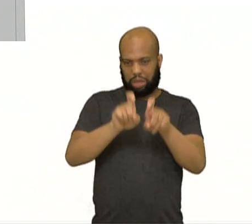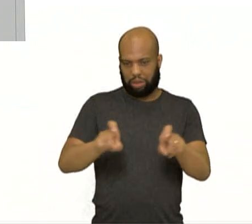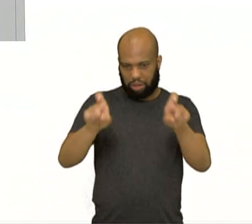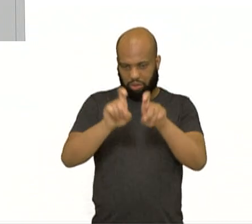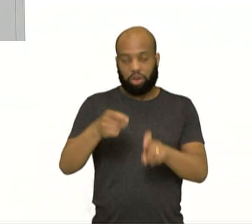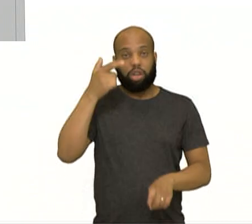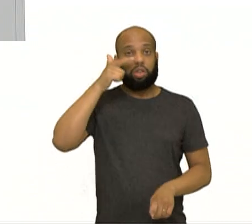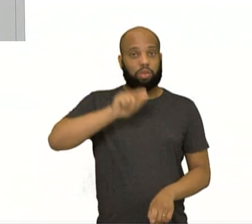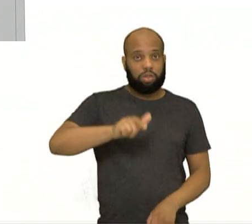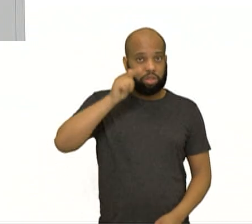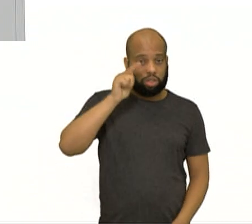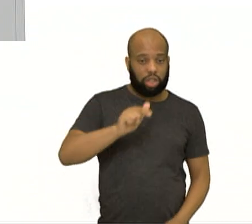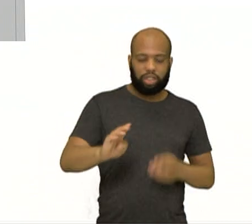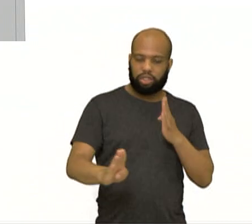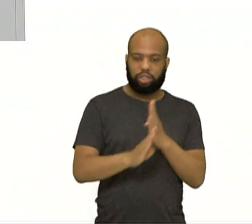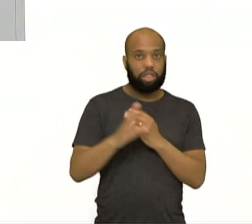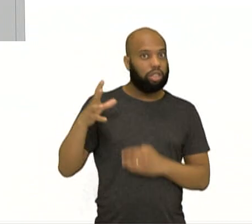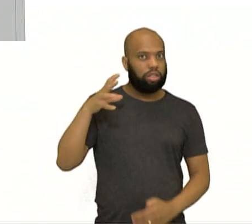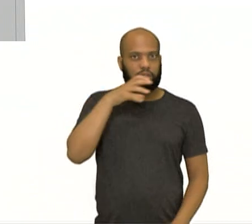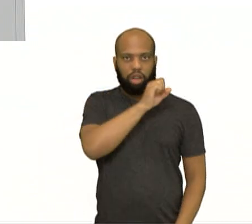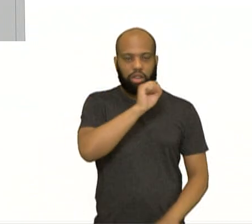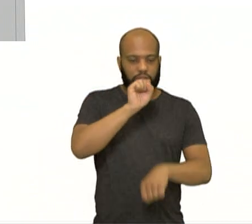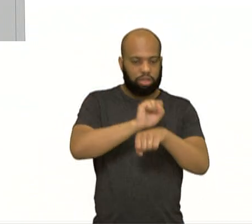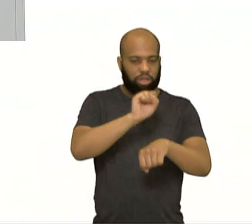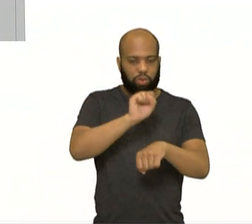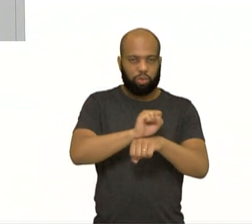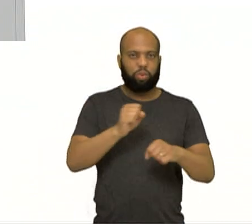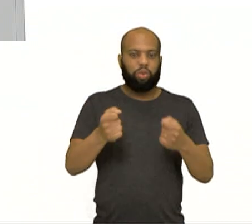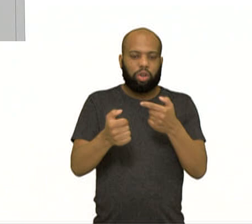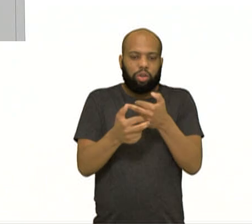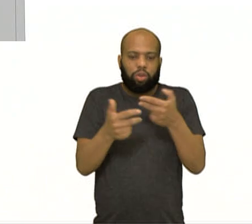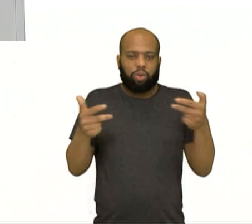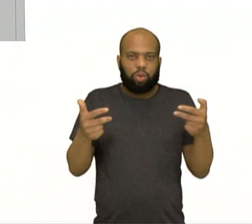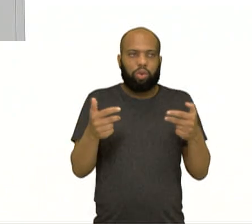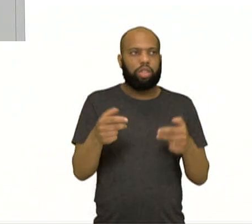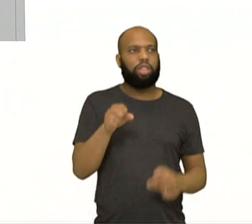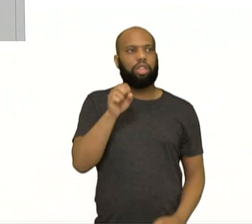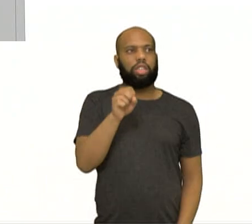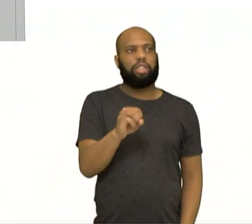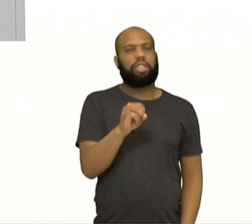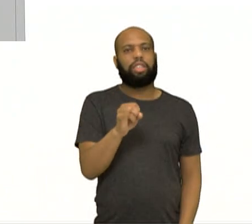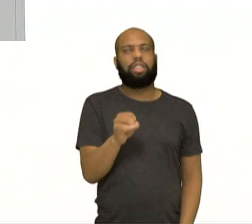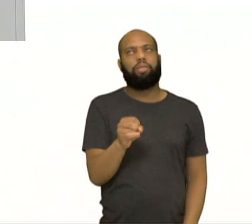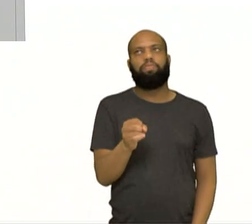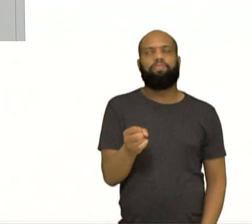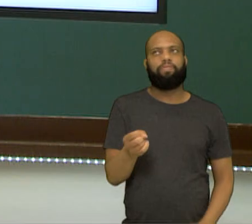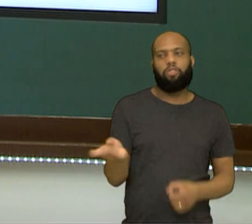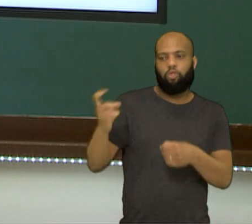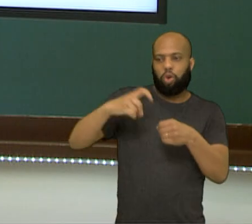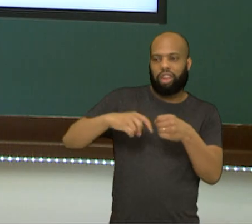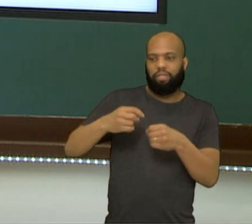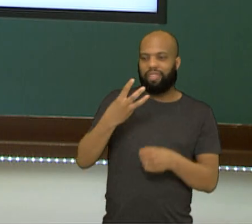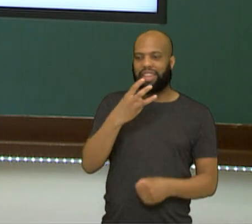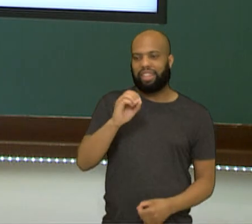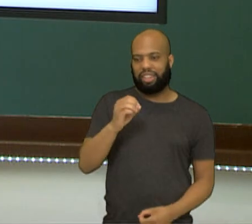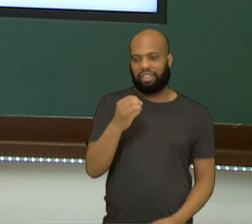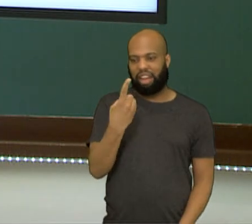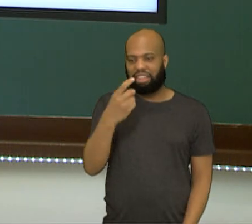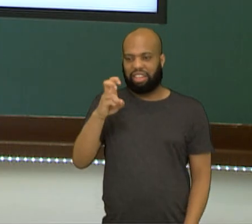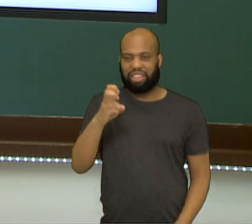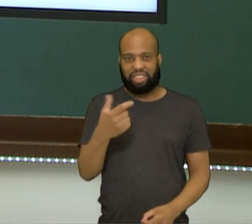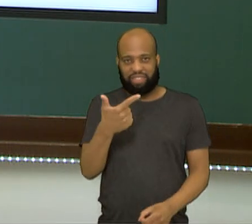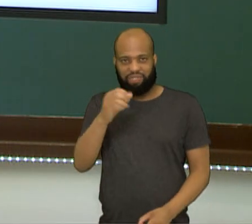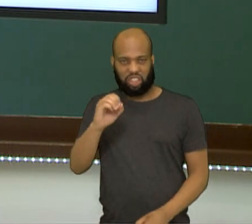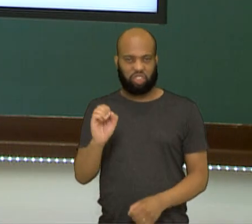consegue descobrir em segundos coisas que, se nós voltássemos a 15, 20, 30 anos,